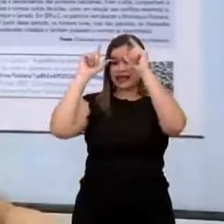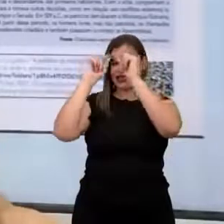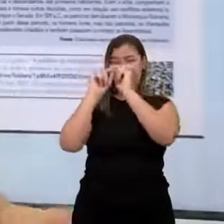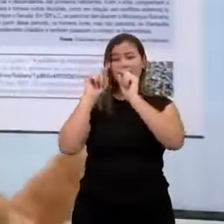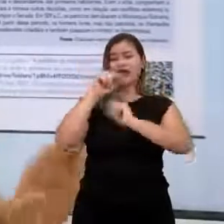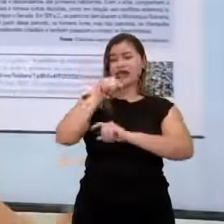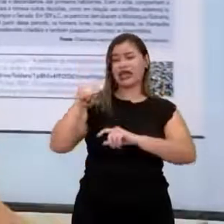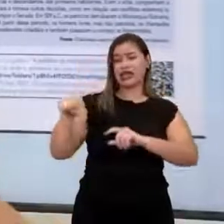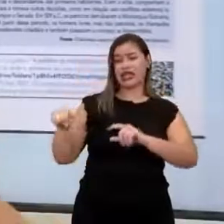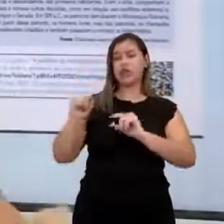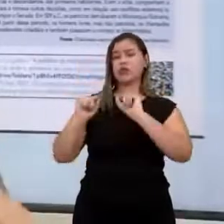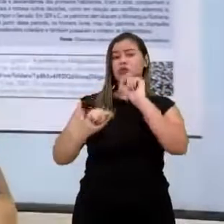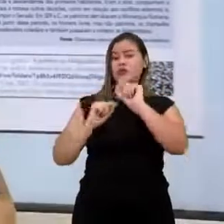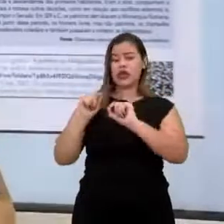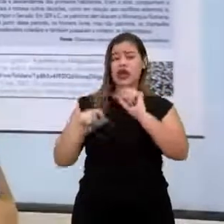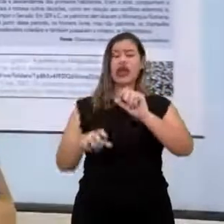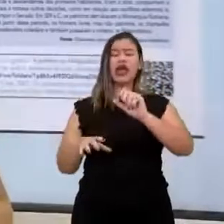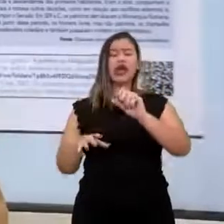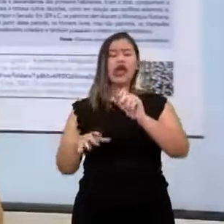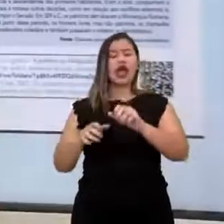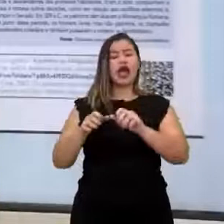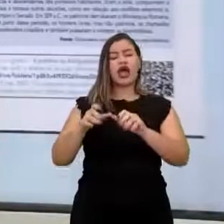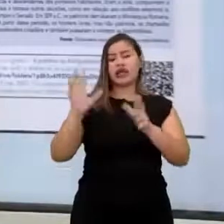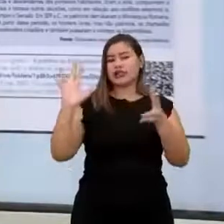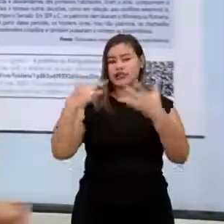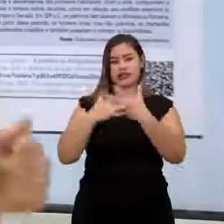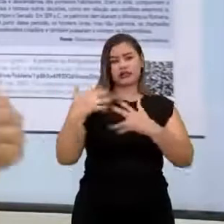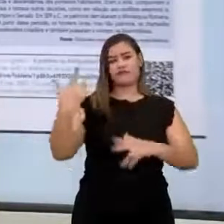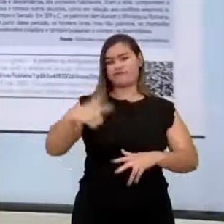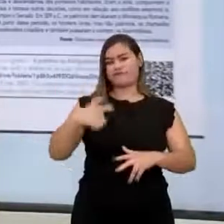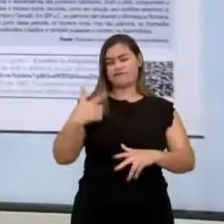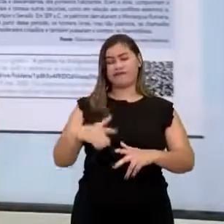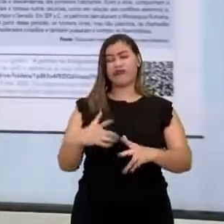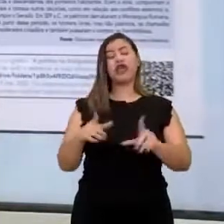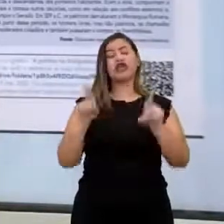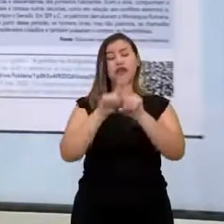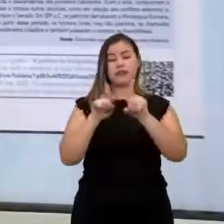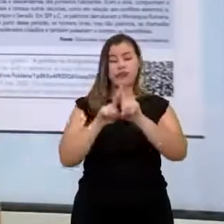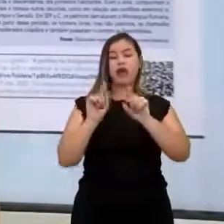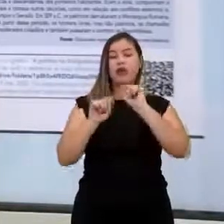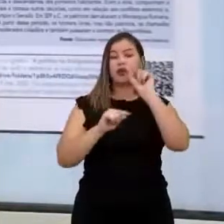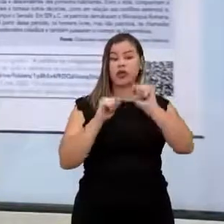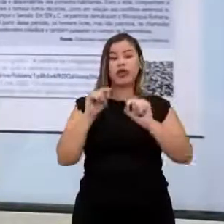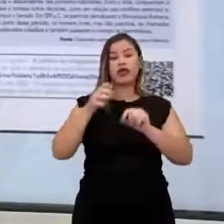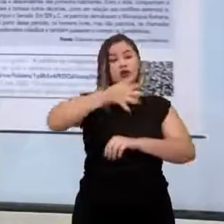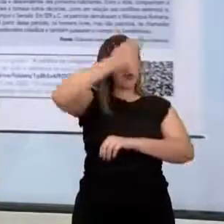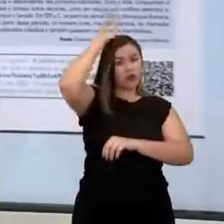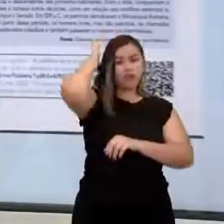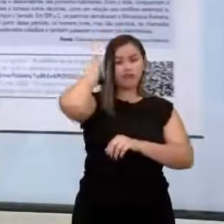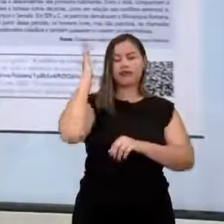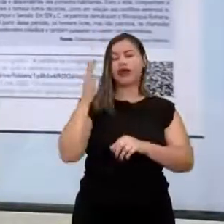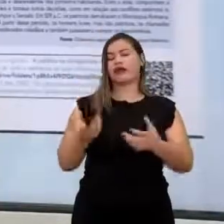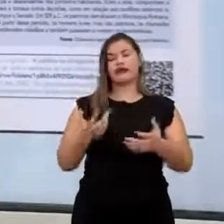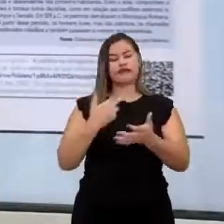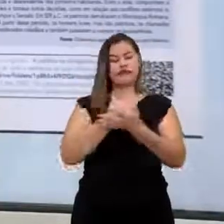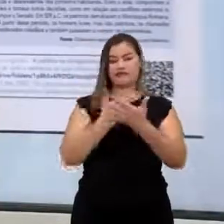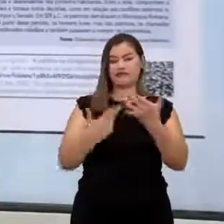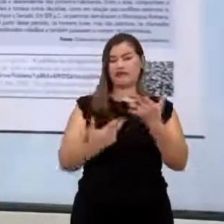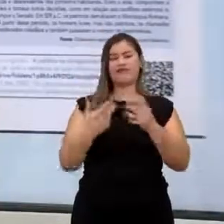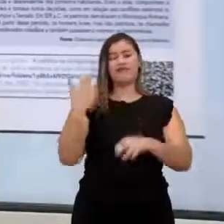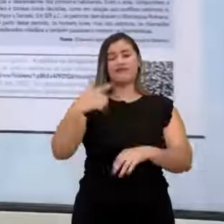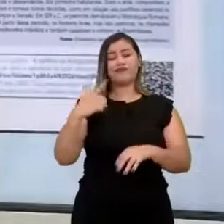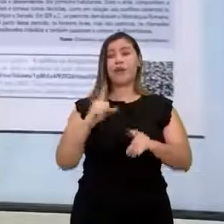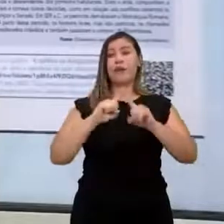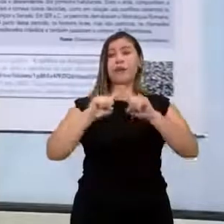Antiga, lá na Roma Antiga, não eram considerados cidadãos. Mas hoje, graças a uma série de lutas que